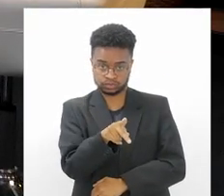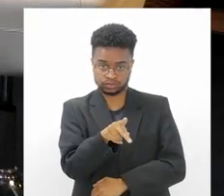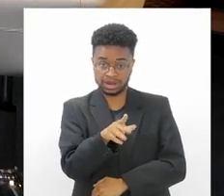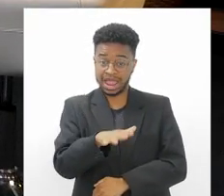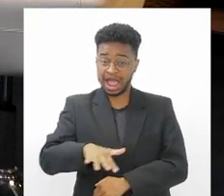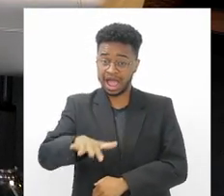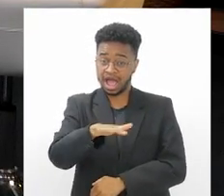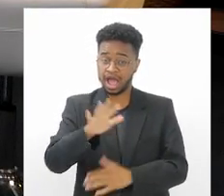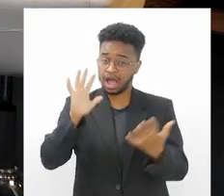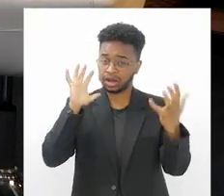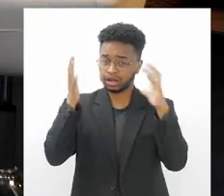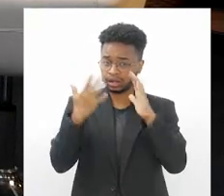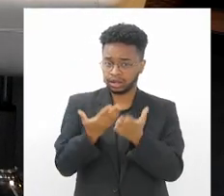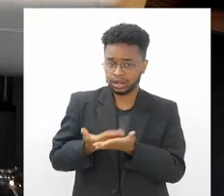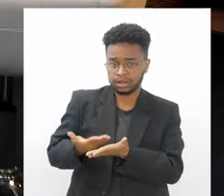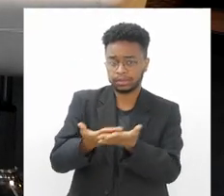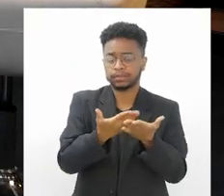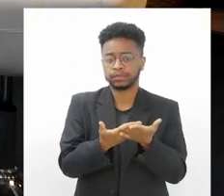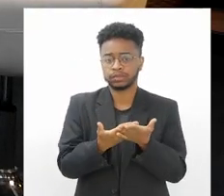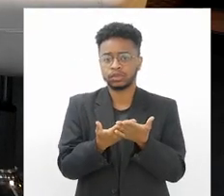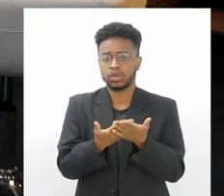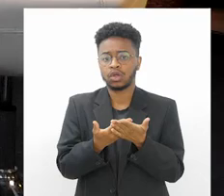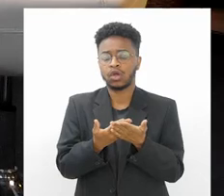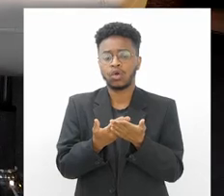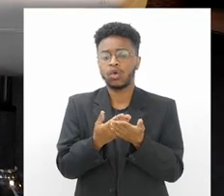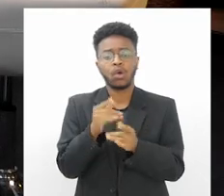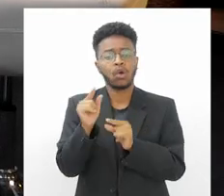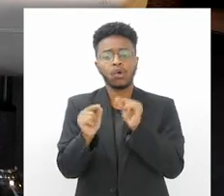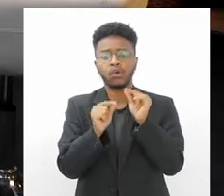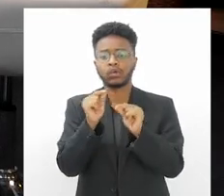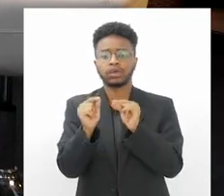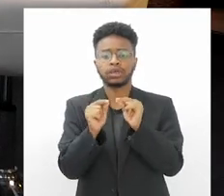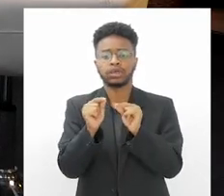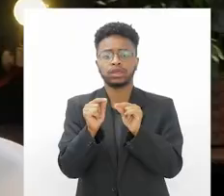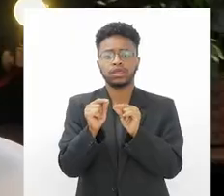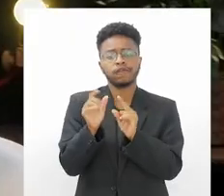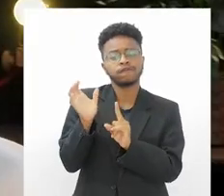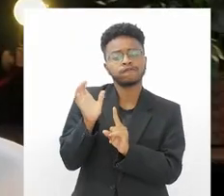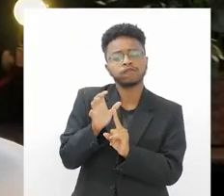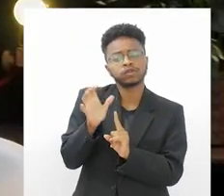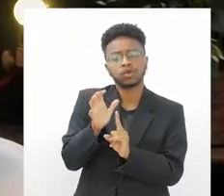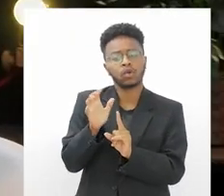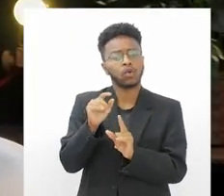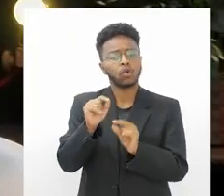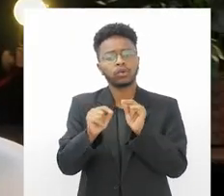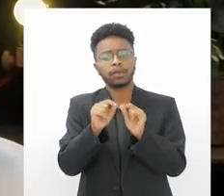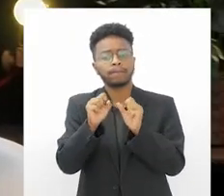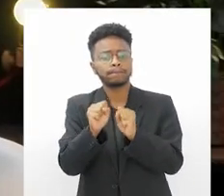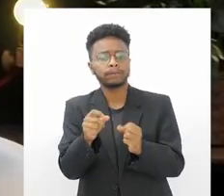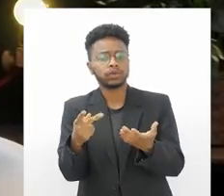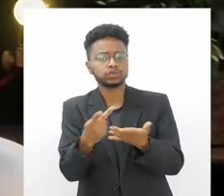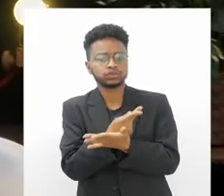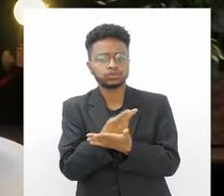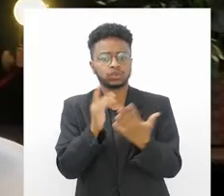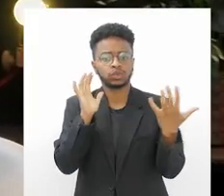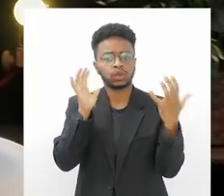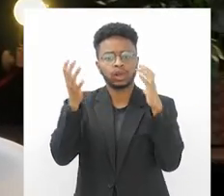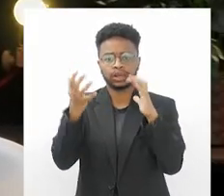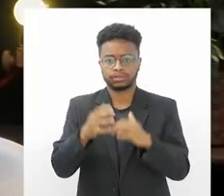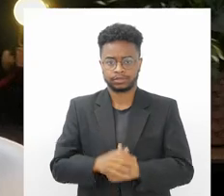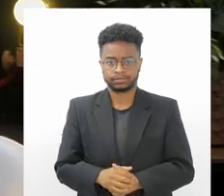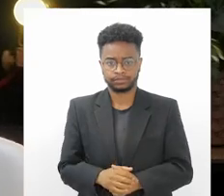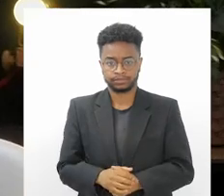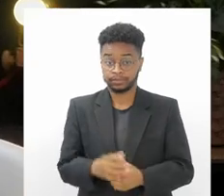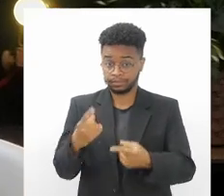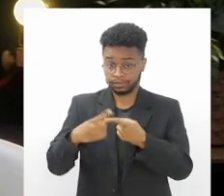da área da meteorologia, qual é a implicância que isso tudo pode trazer no nosso clima?